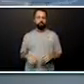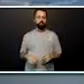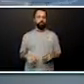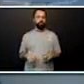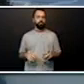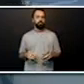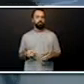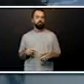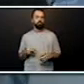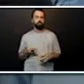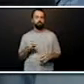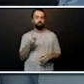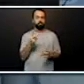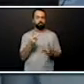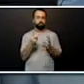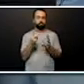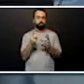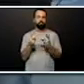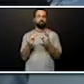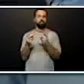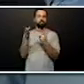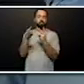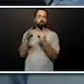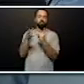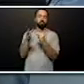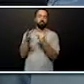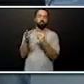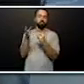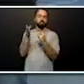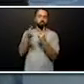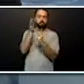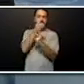Módulo de 2, 2.